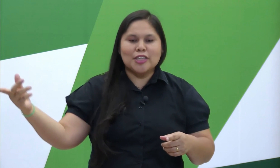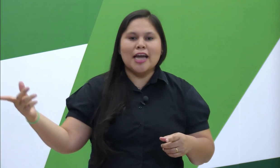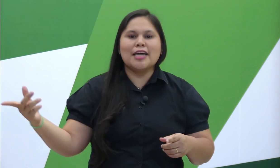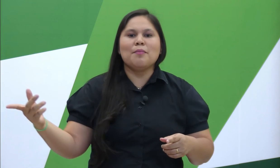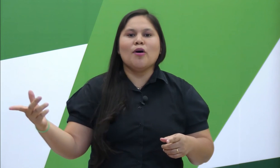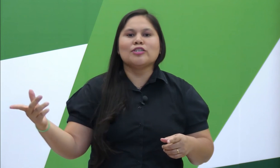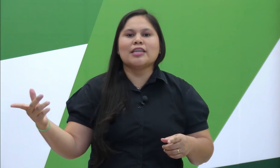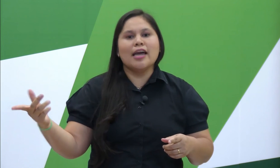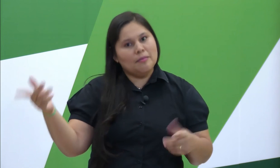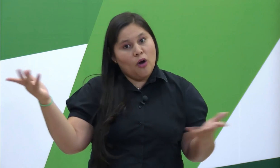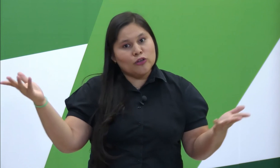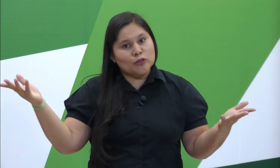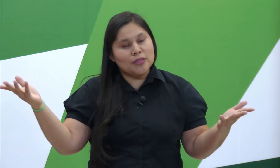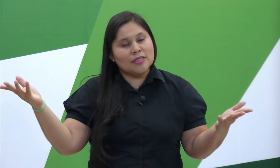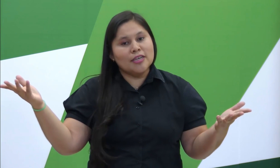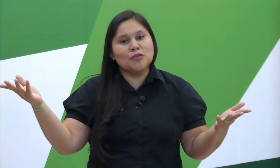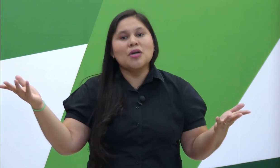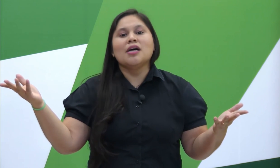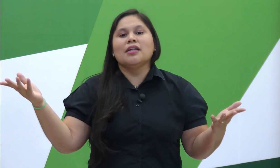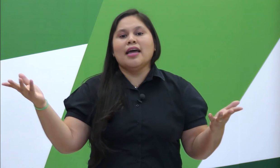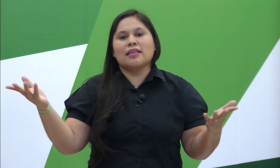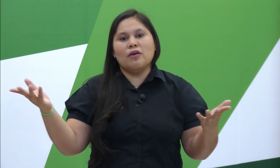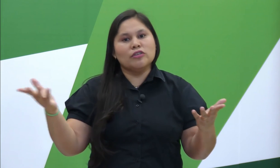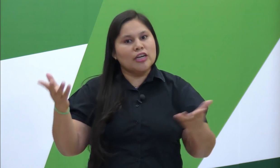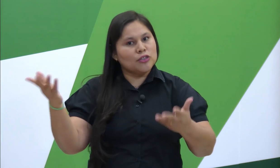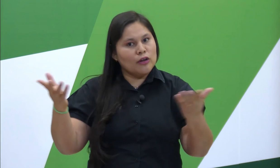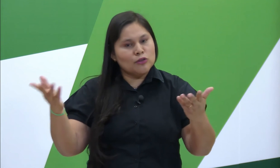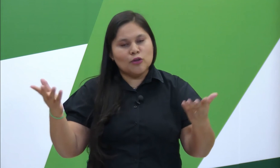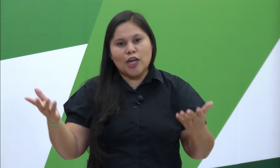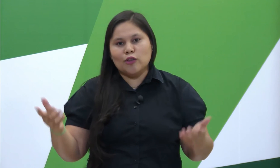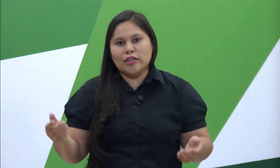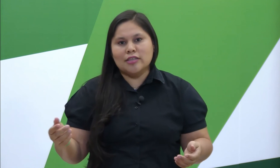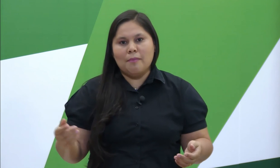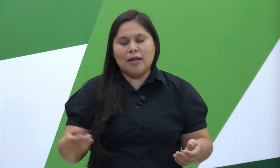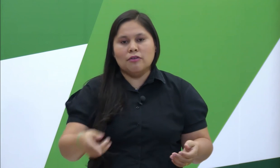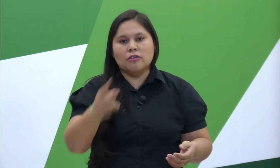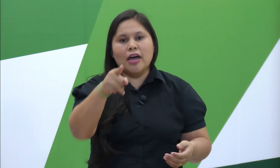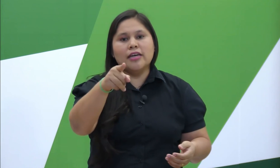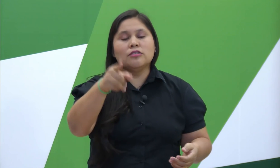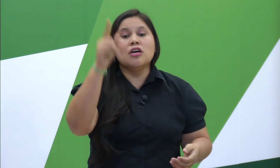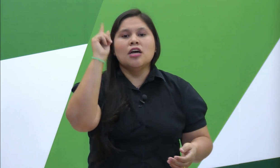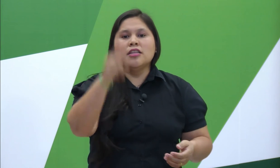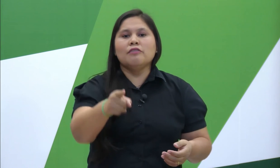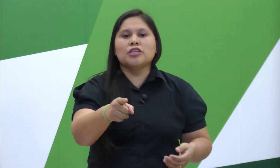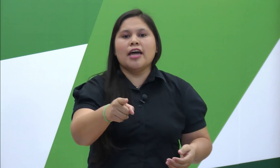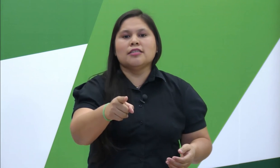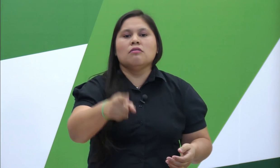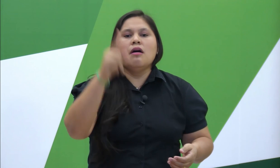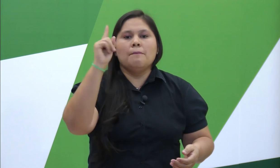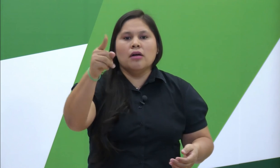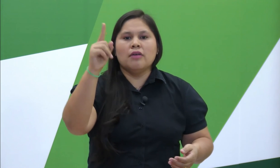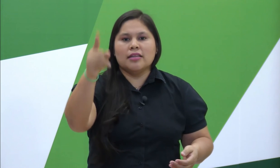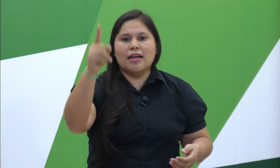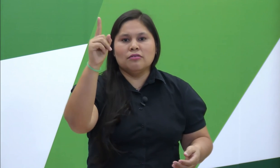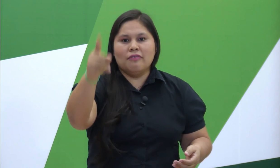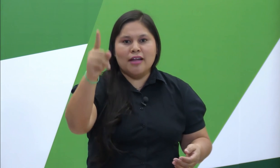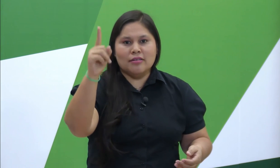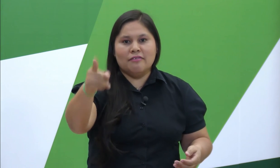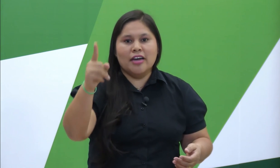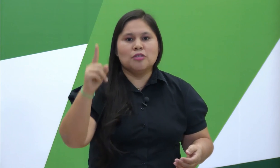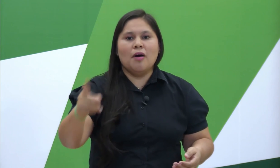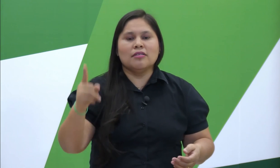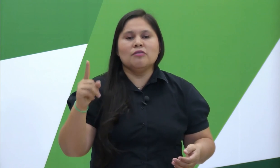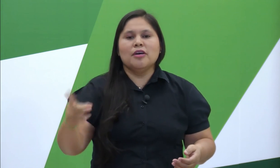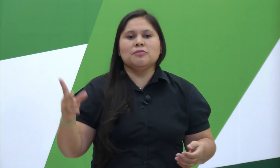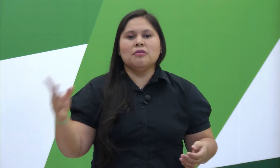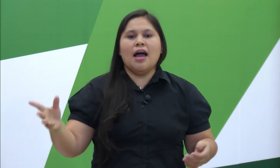realmente tem aí a morte dele, morte, o suicídio, né, até hoje a história dos historiadores se debatem quanto a isso, não esqueçam, bota o retrato do velho